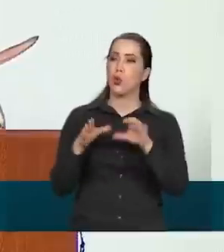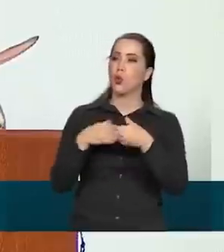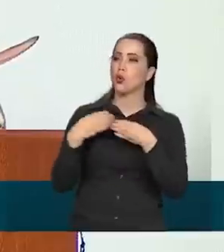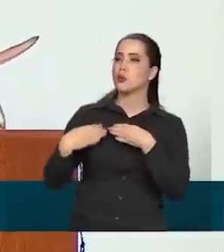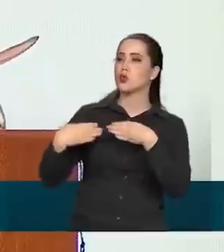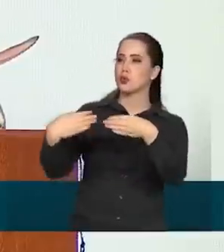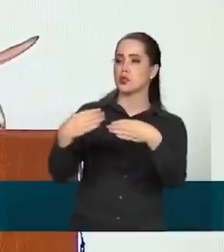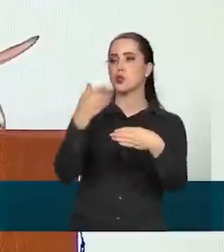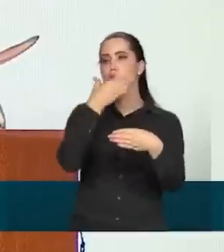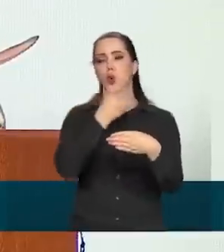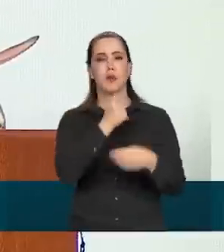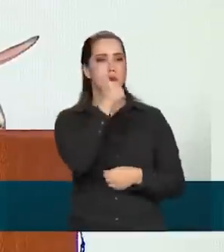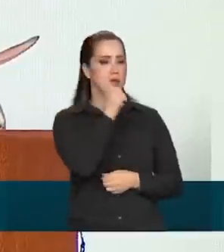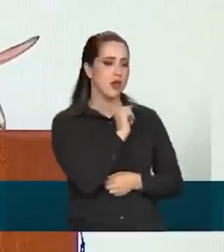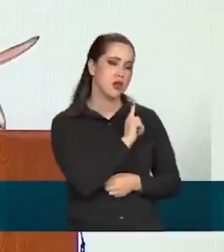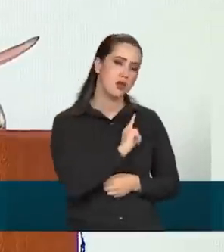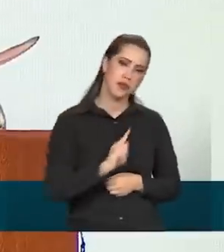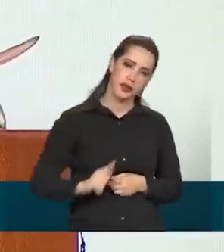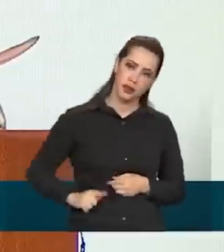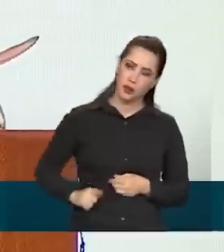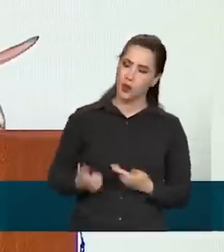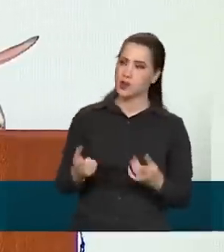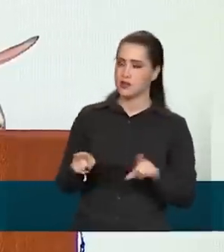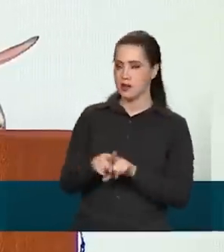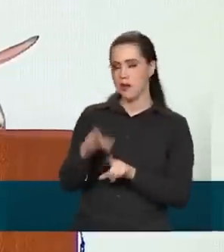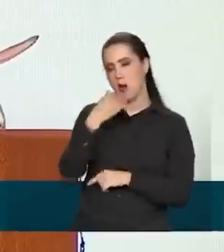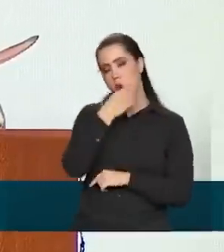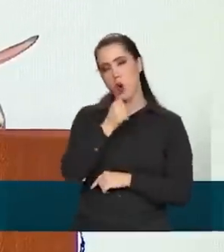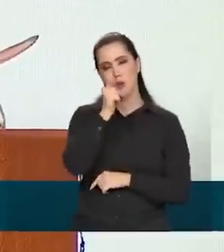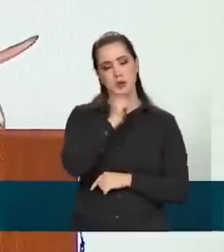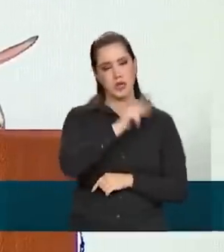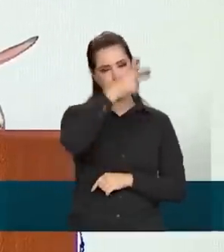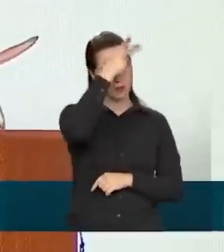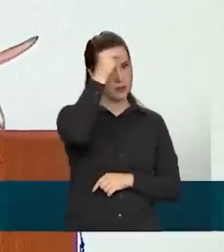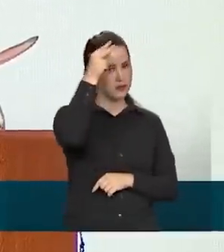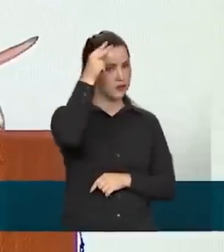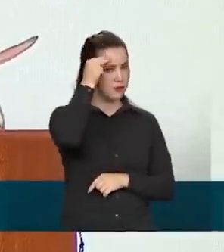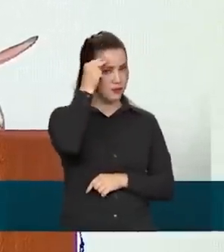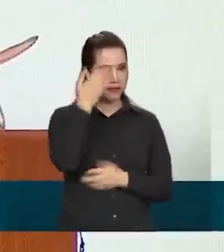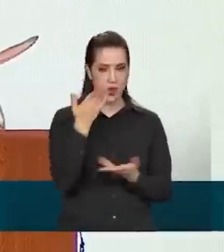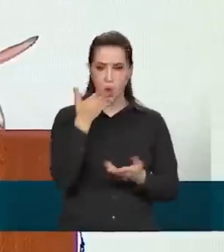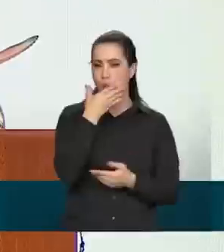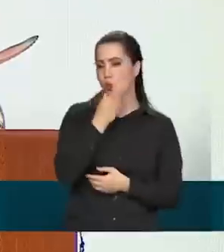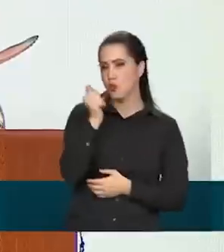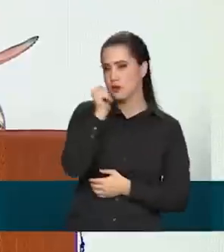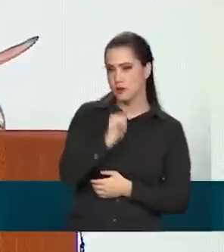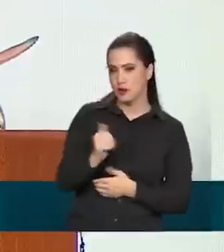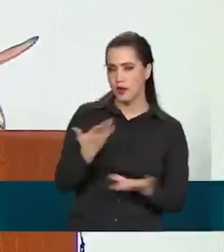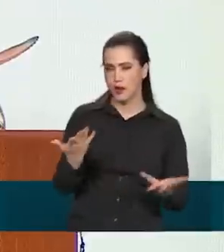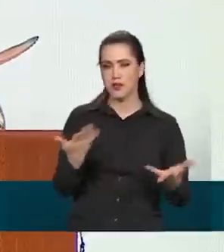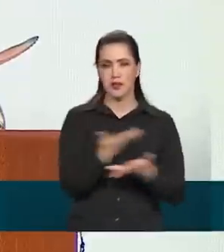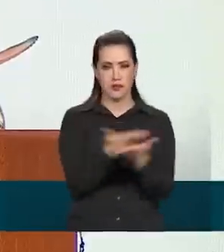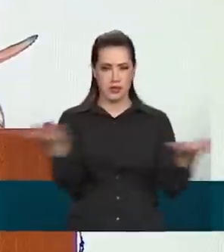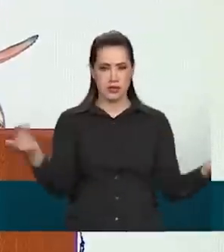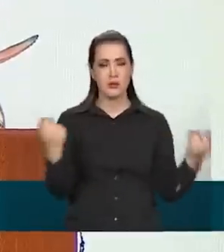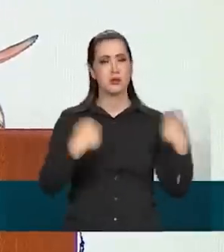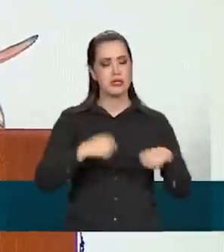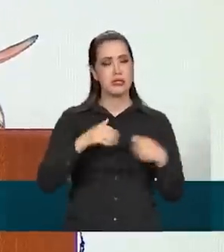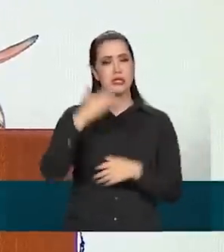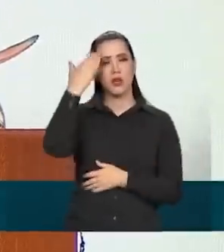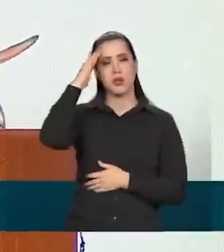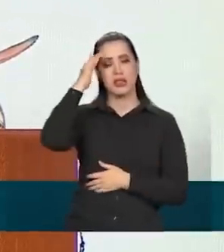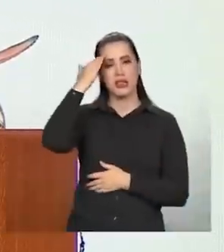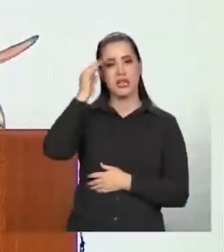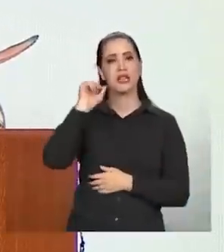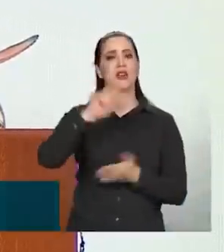ministros, governadoras e governadores, prefeitas e prefeitos, que compreendam o sentido